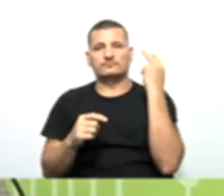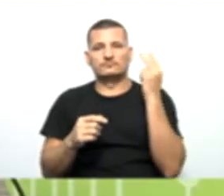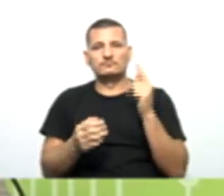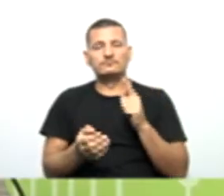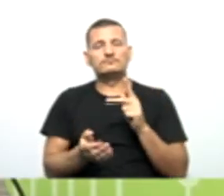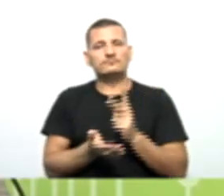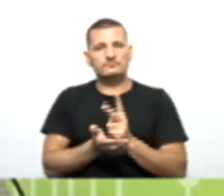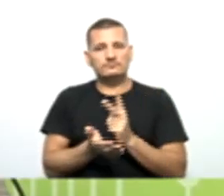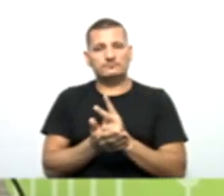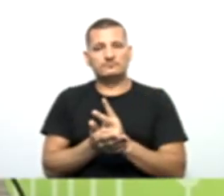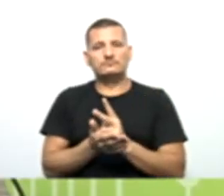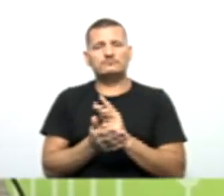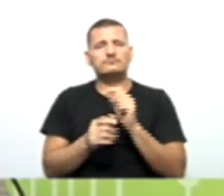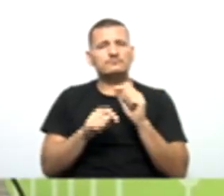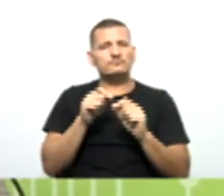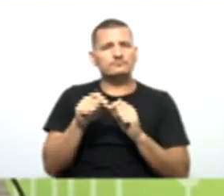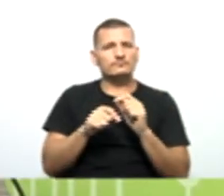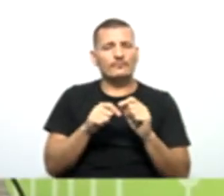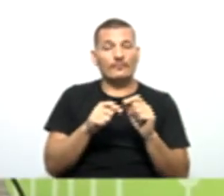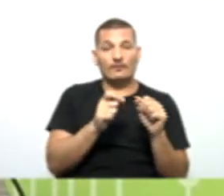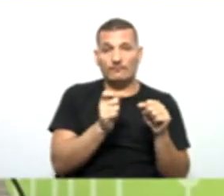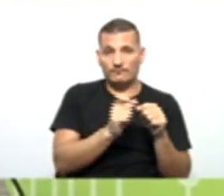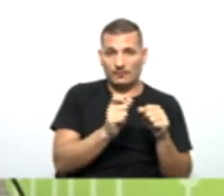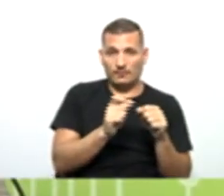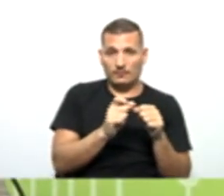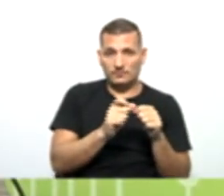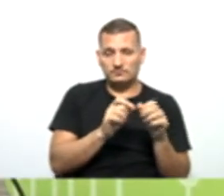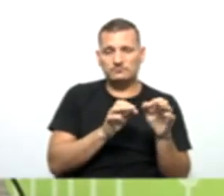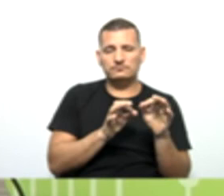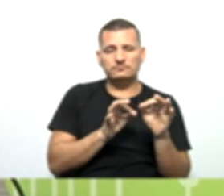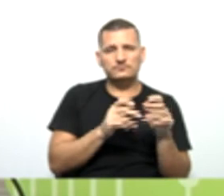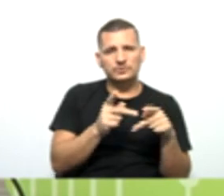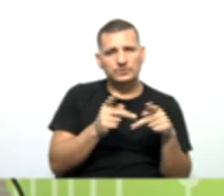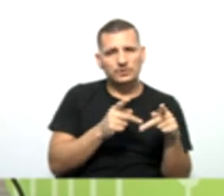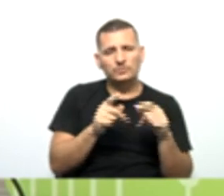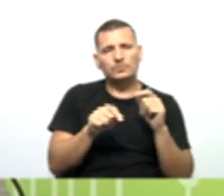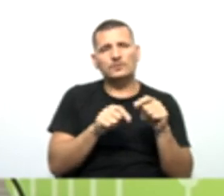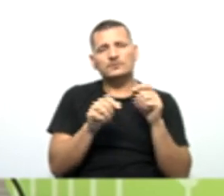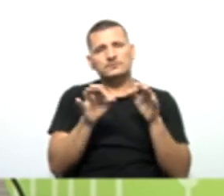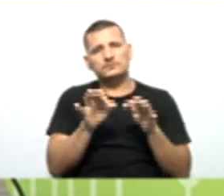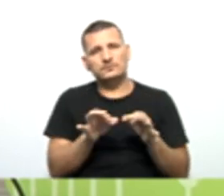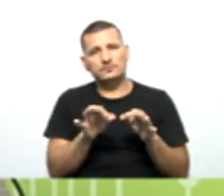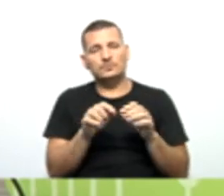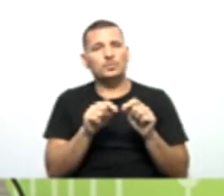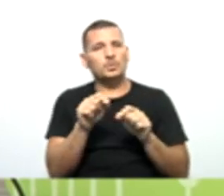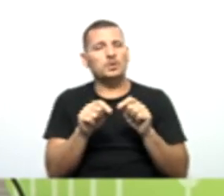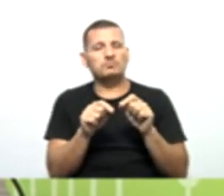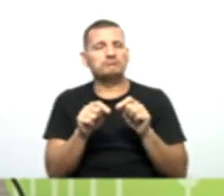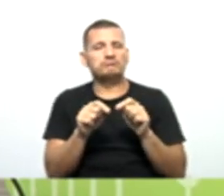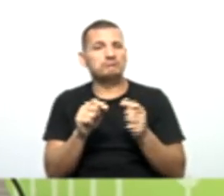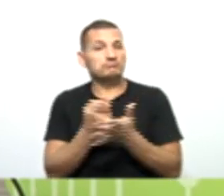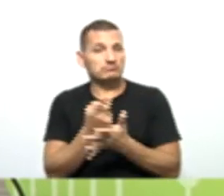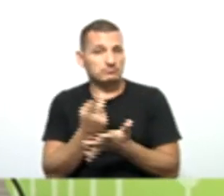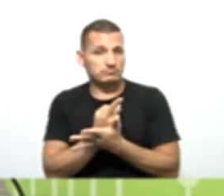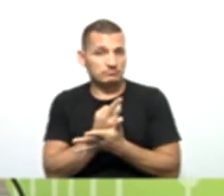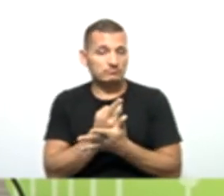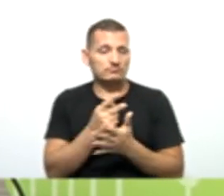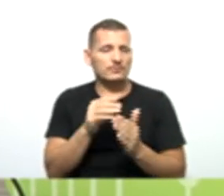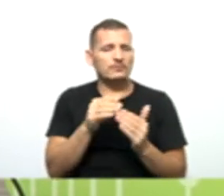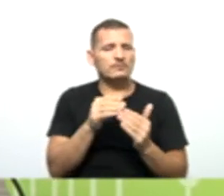passado, verificar aquilo que a gente fez no nosso projeto, o que deu certo, o que deu errado, para que a gente possa, a partir